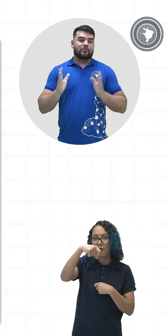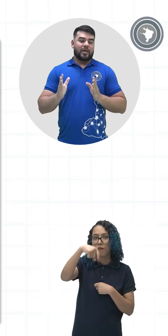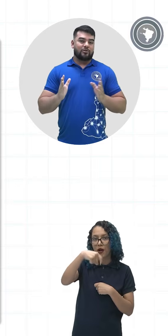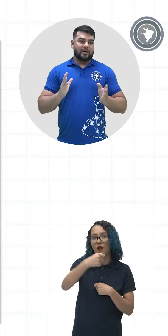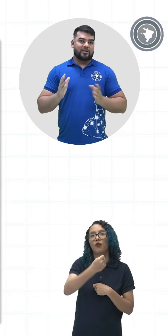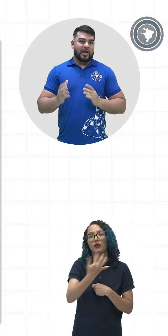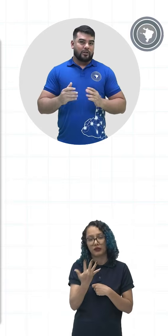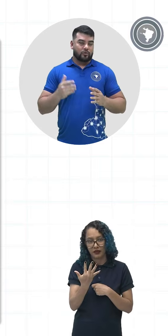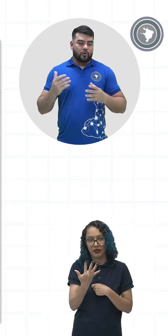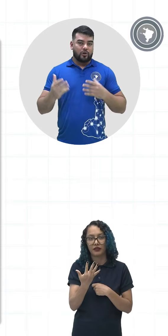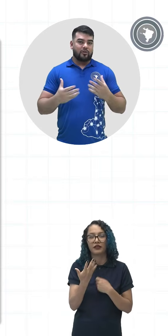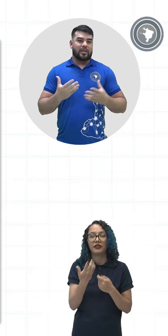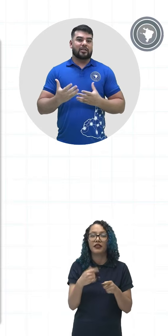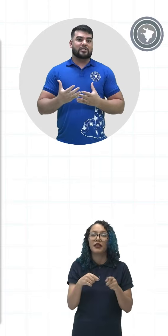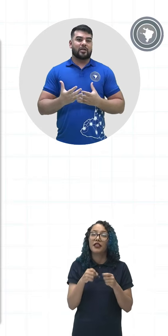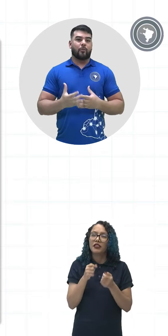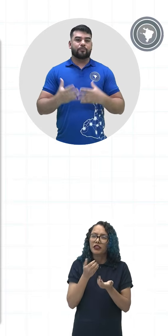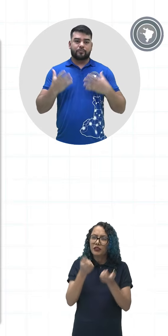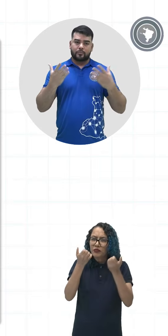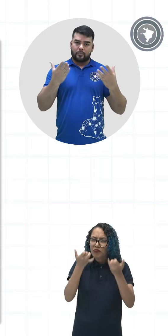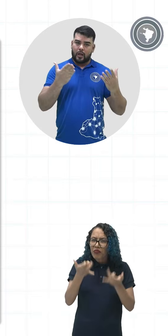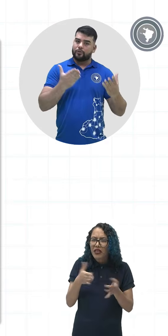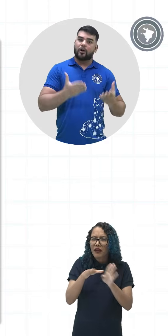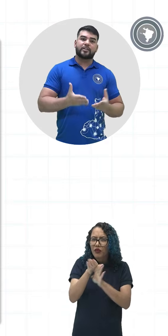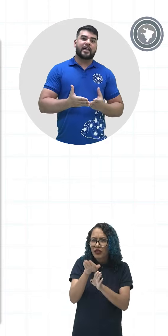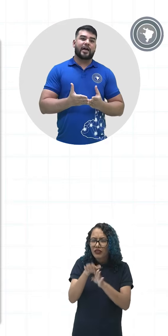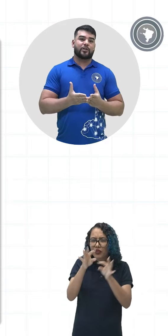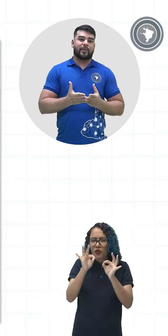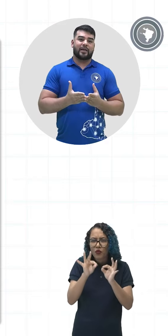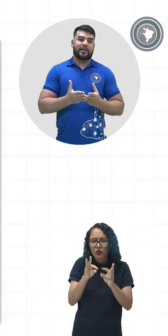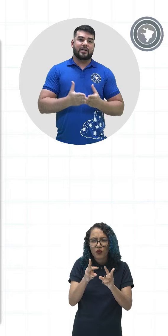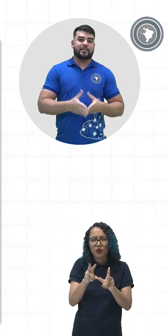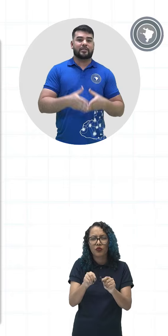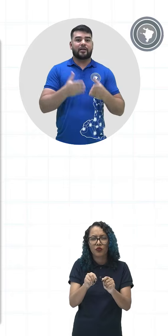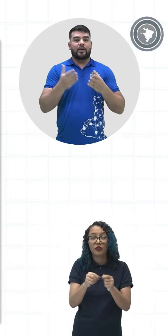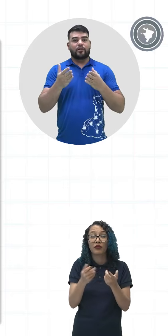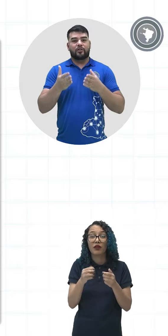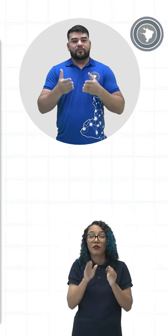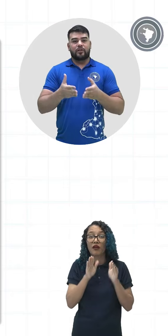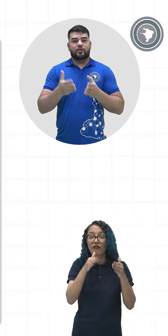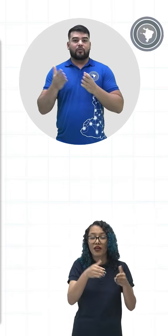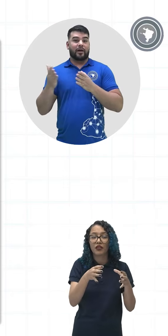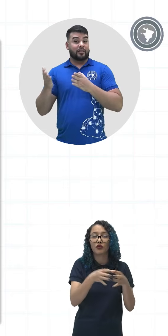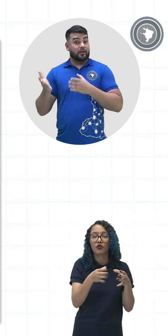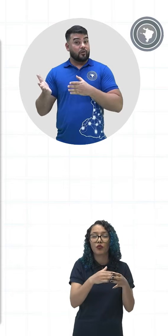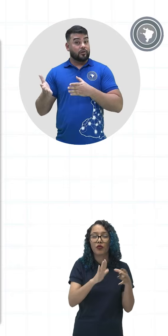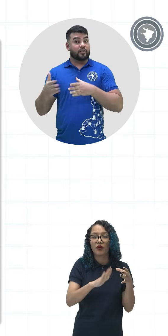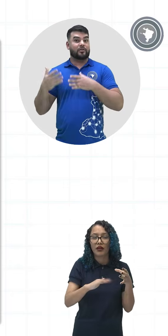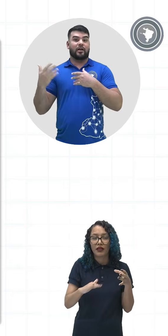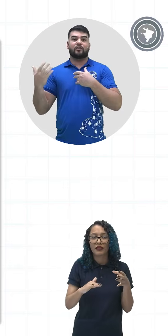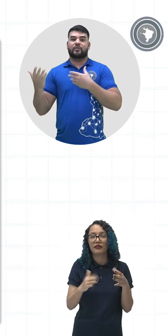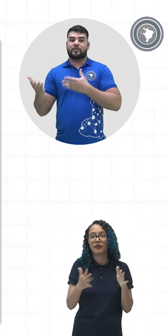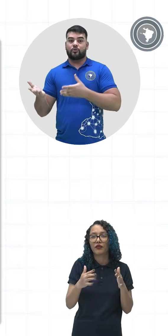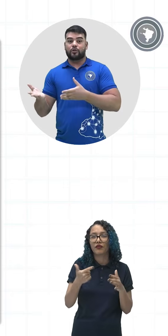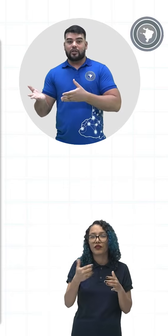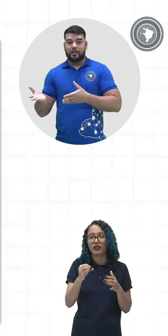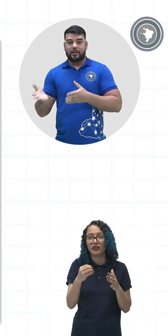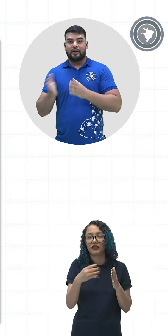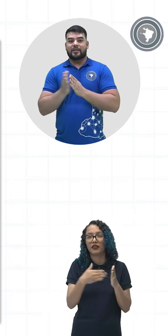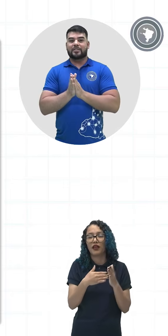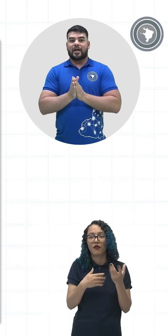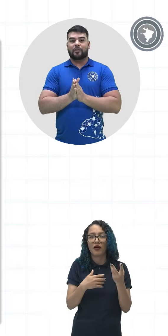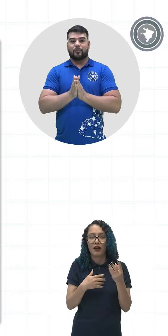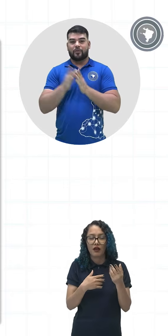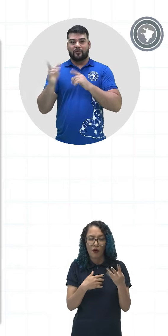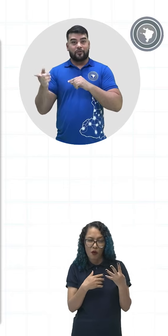aí o nosso texto ele traz toda a orientação. Dosagem para criança, de 20 a 40 gotas, 3 vezes ao